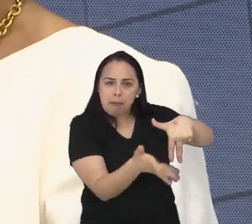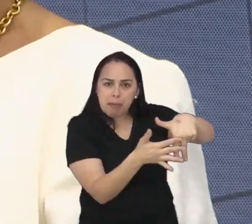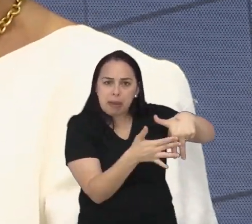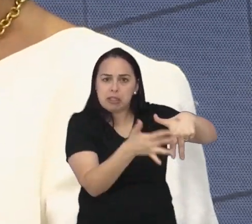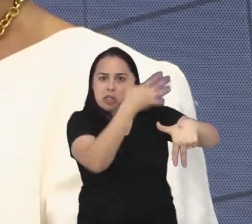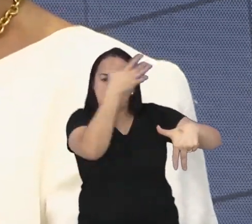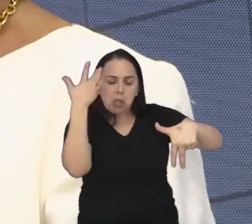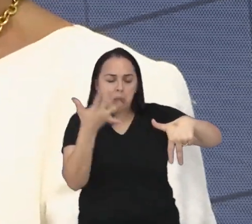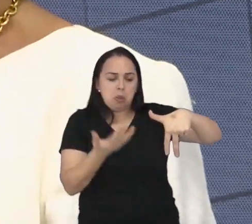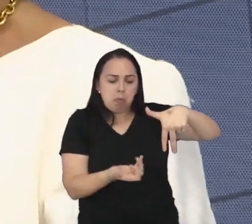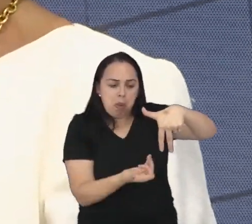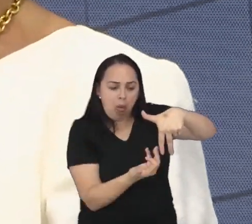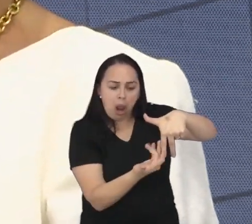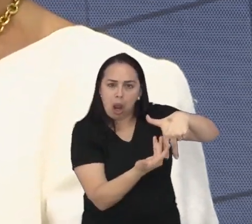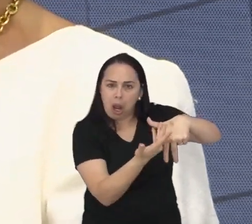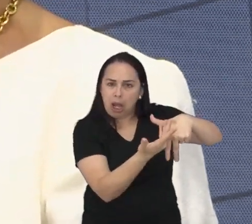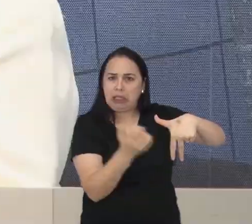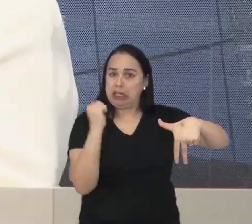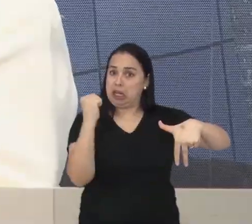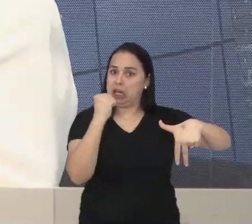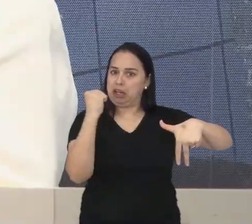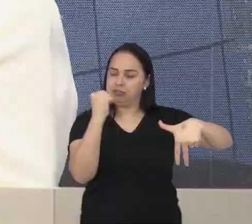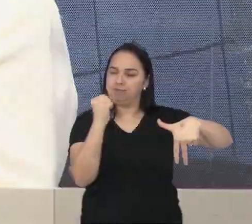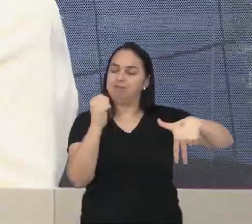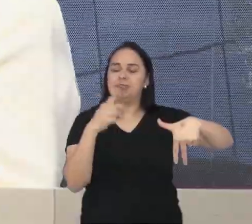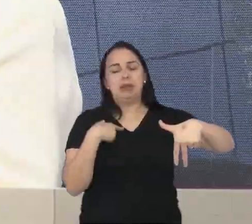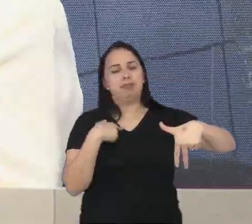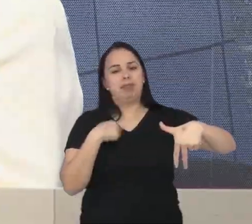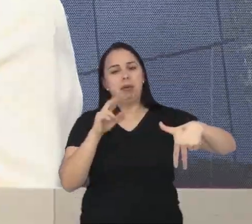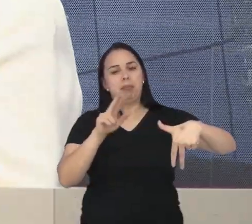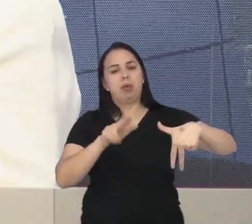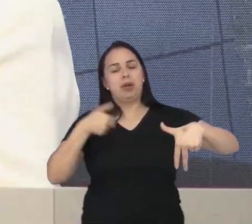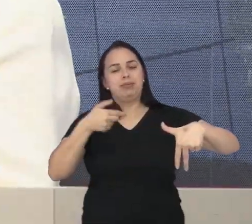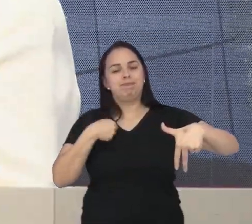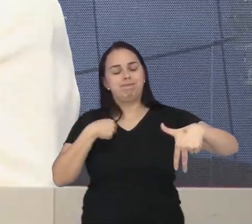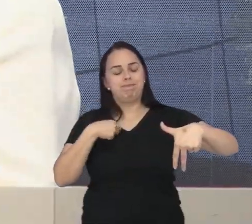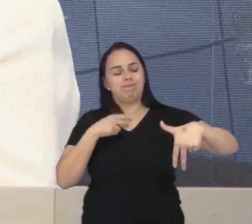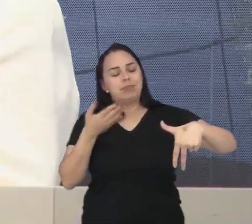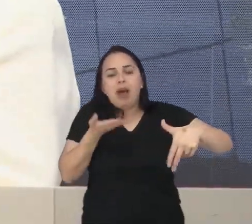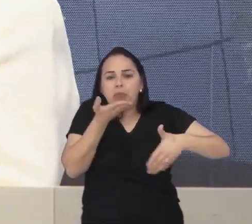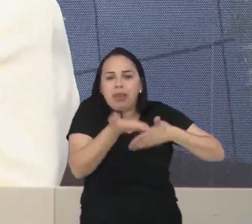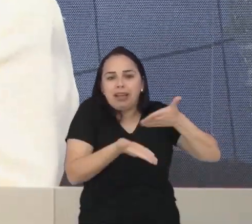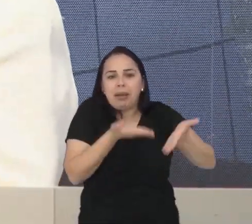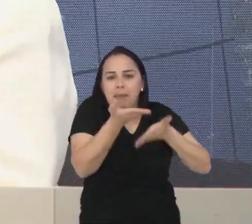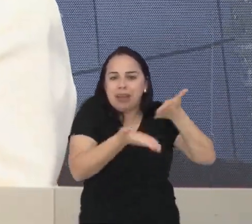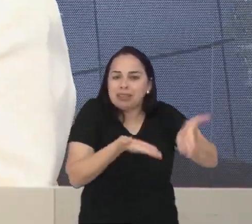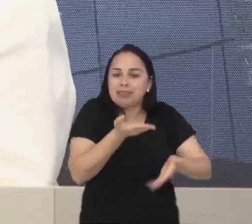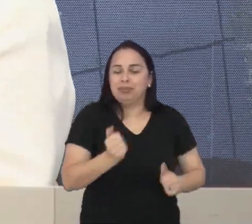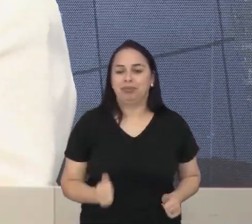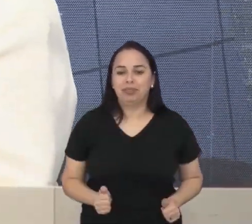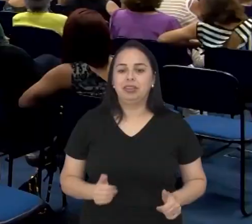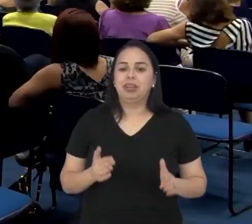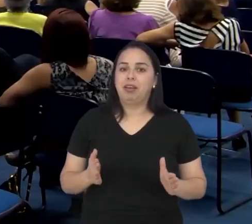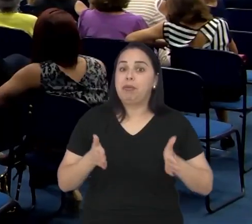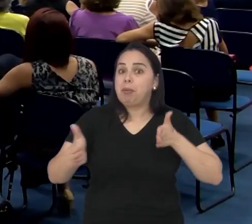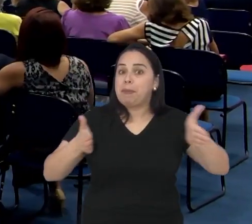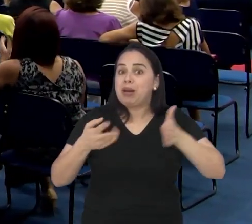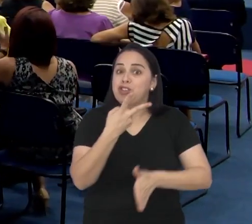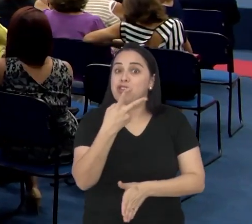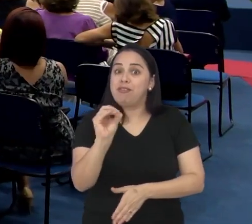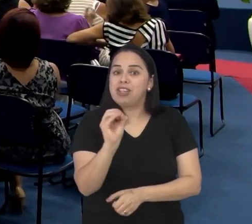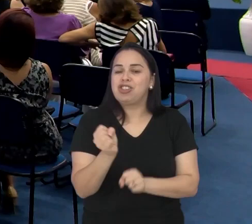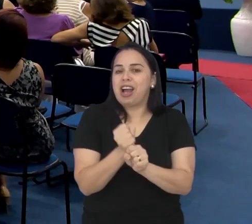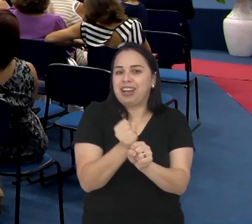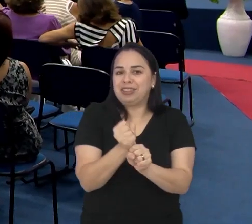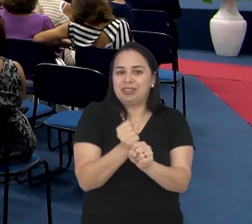com pacientes com queimaduras graves. E a partir desse momento, decidiu se dedicar a estes pacientes. Durante mais